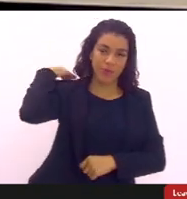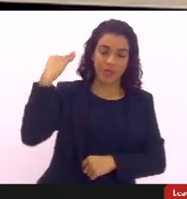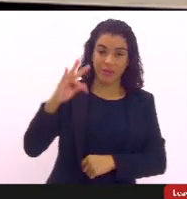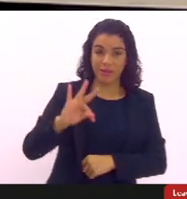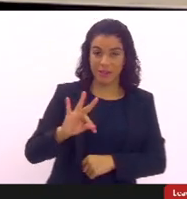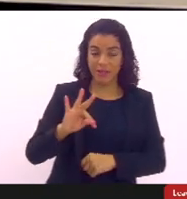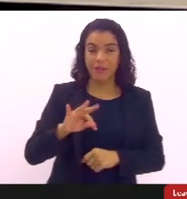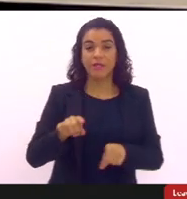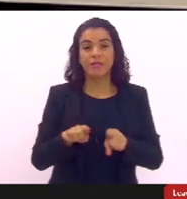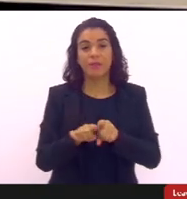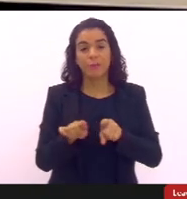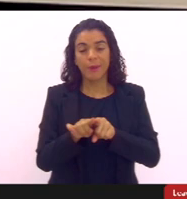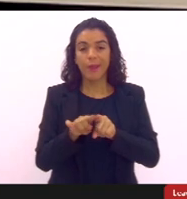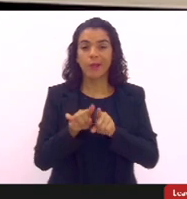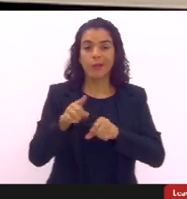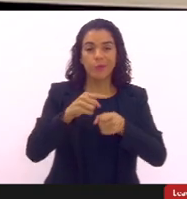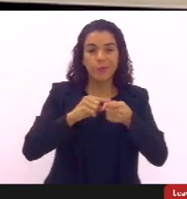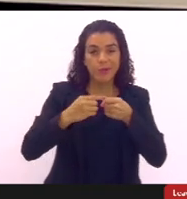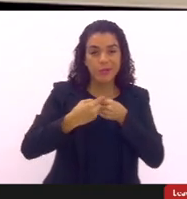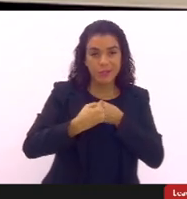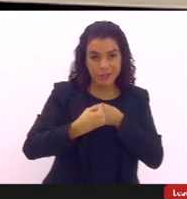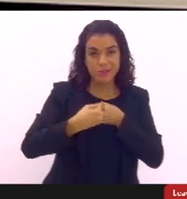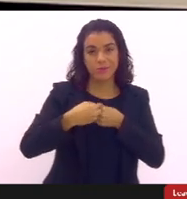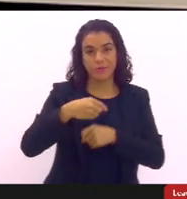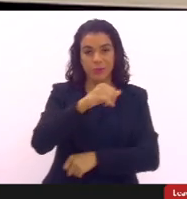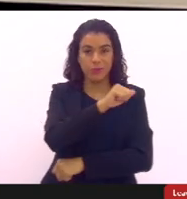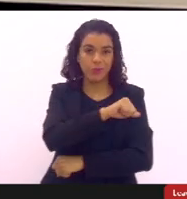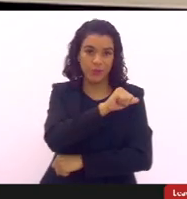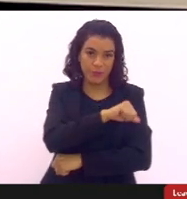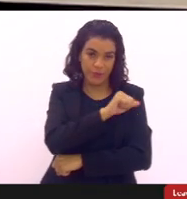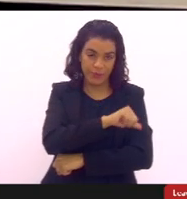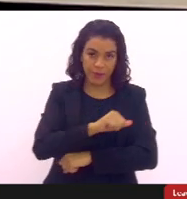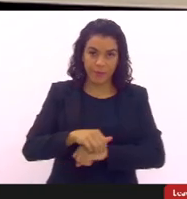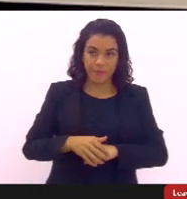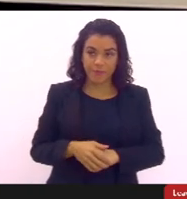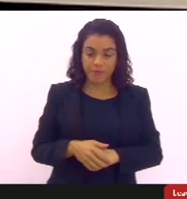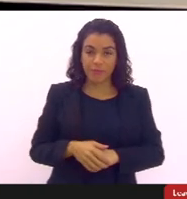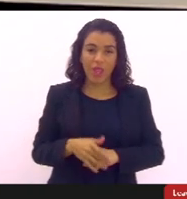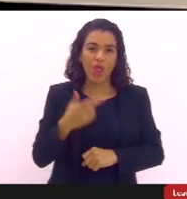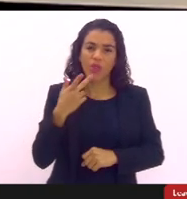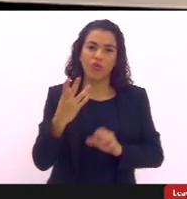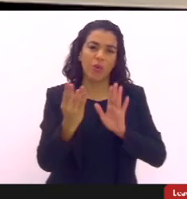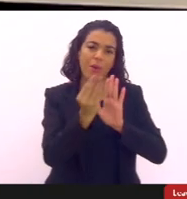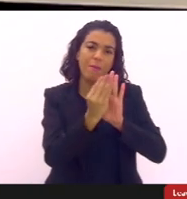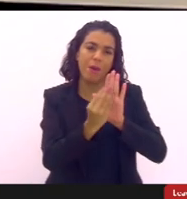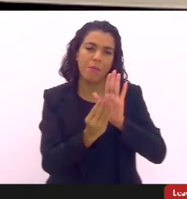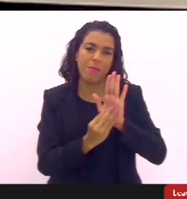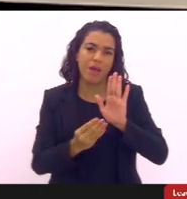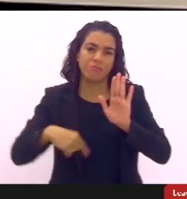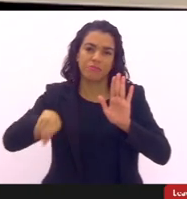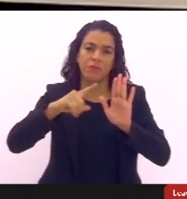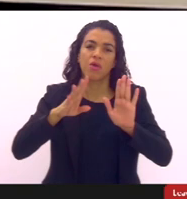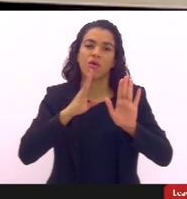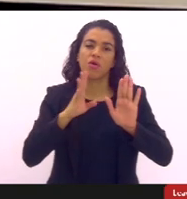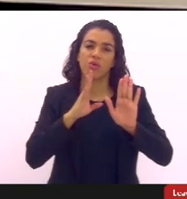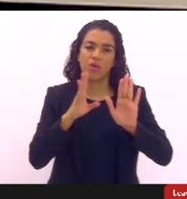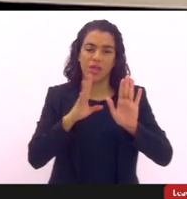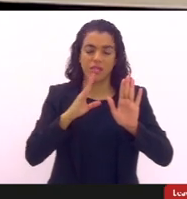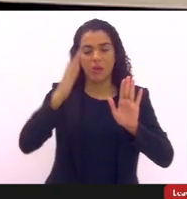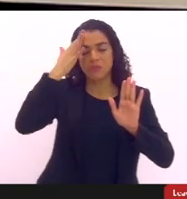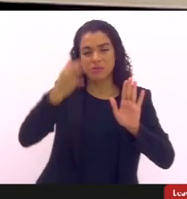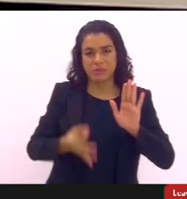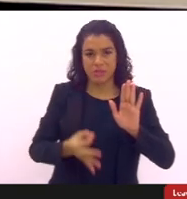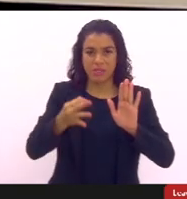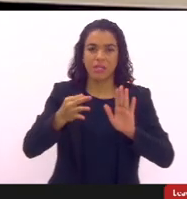Atrás apenas no município do Rio de Janeiro. Eu não vou voltar a esses dados, são dados conhecidos. Tenho certeza que a doutora